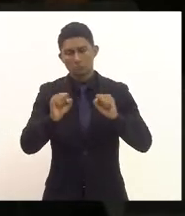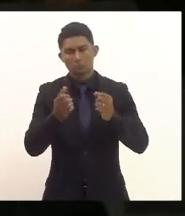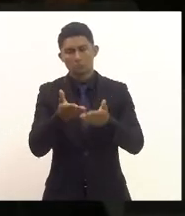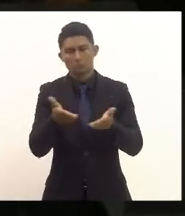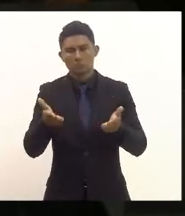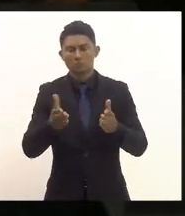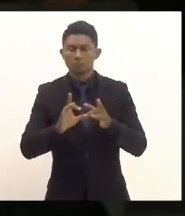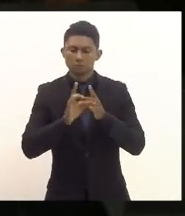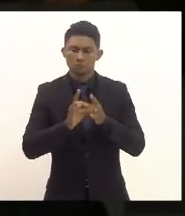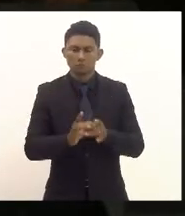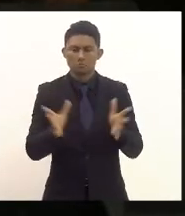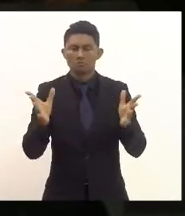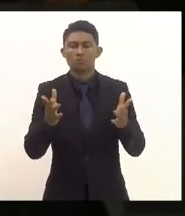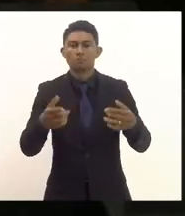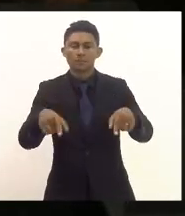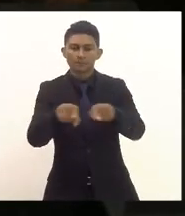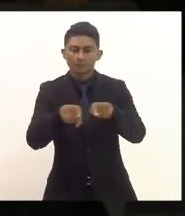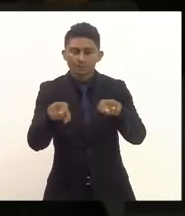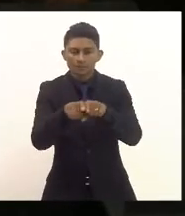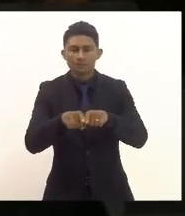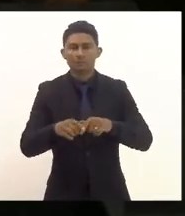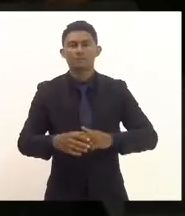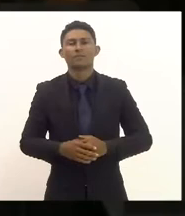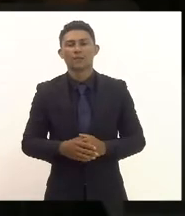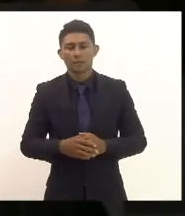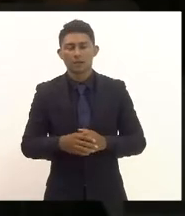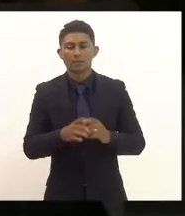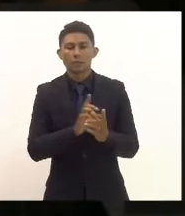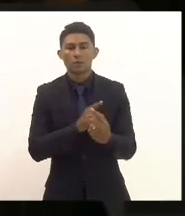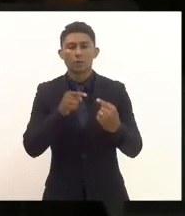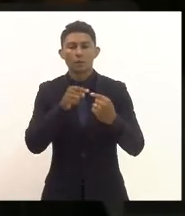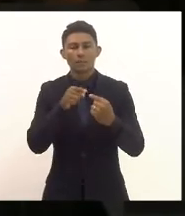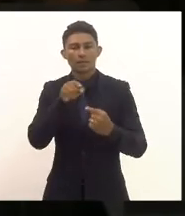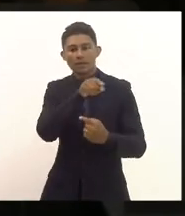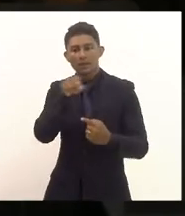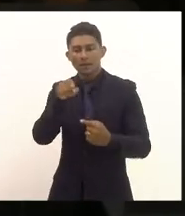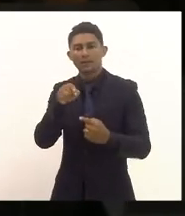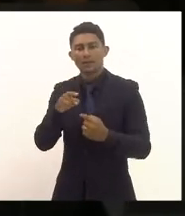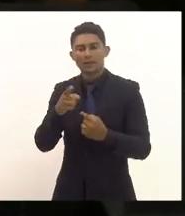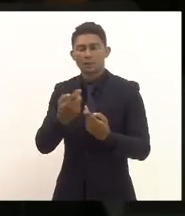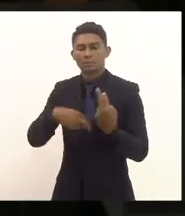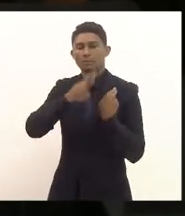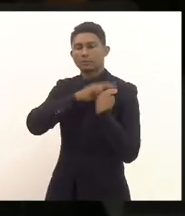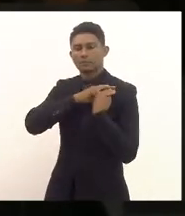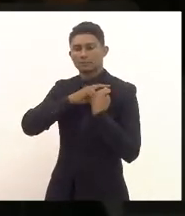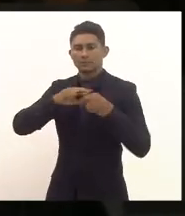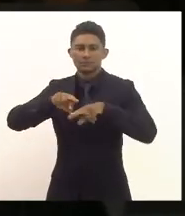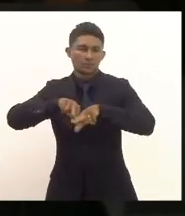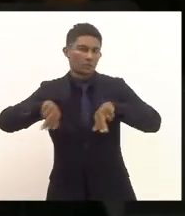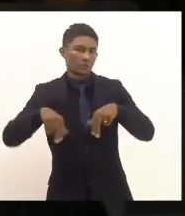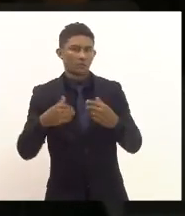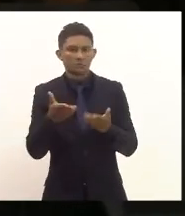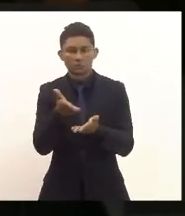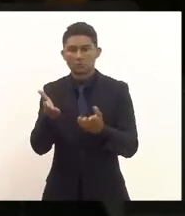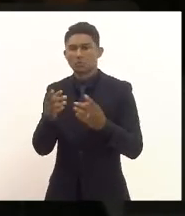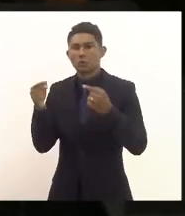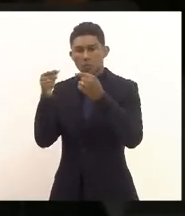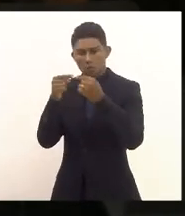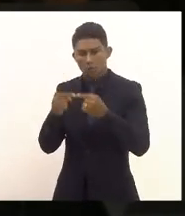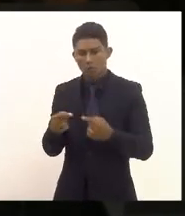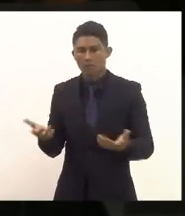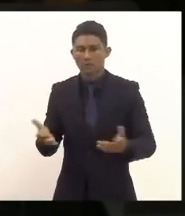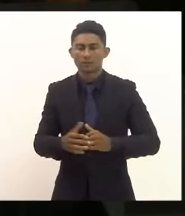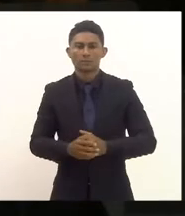então em aspectos de suas atribuições do presidente a e